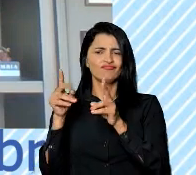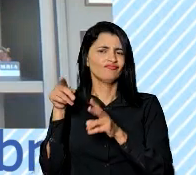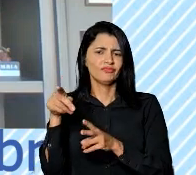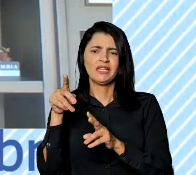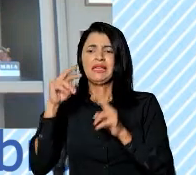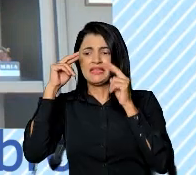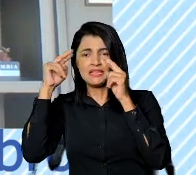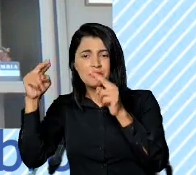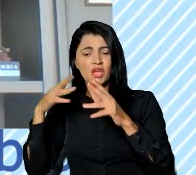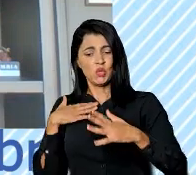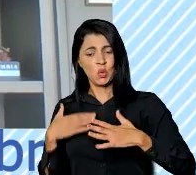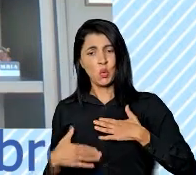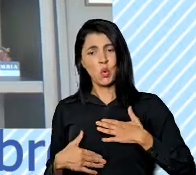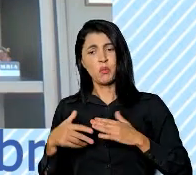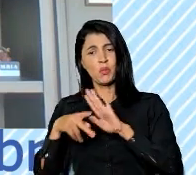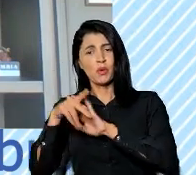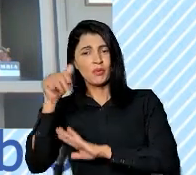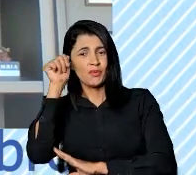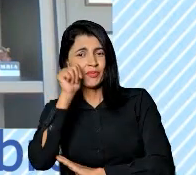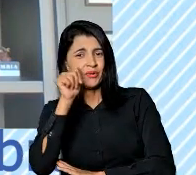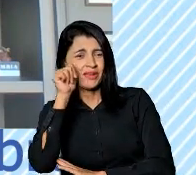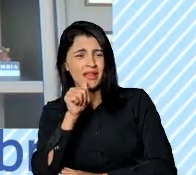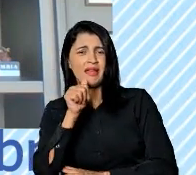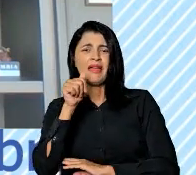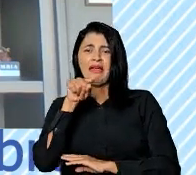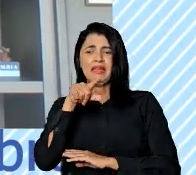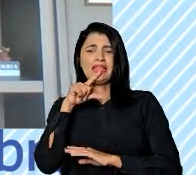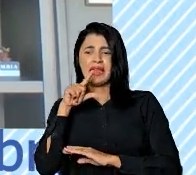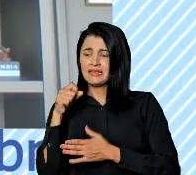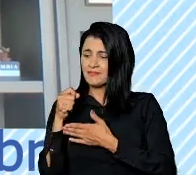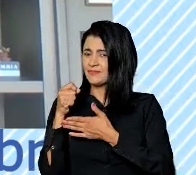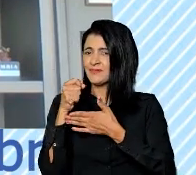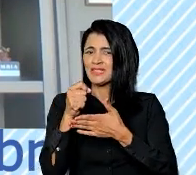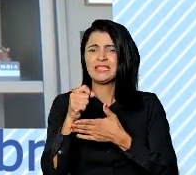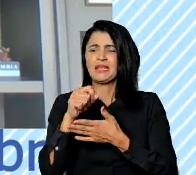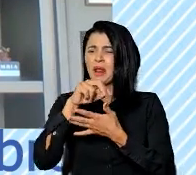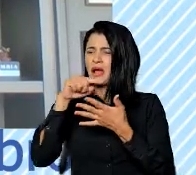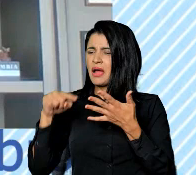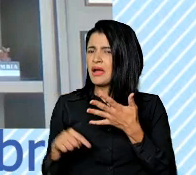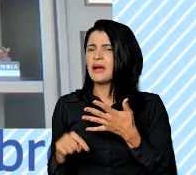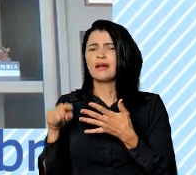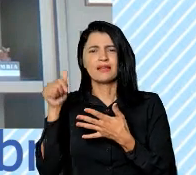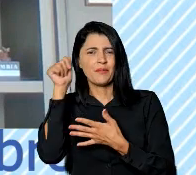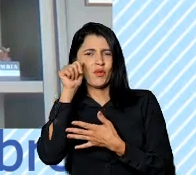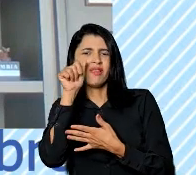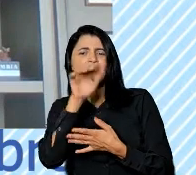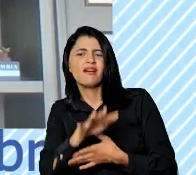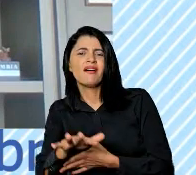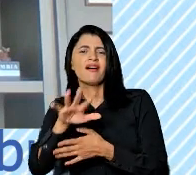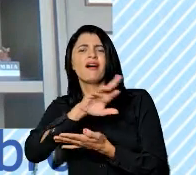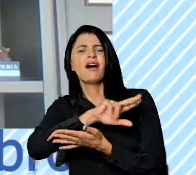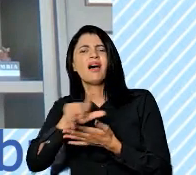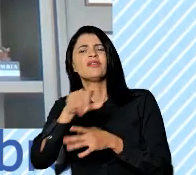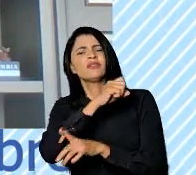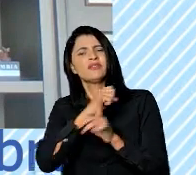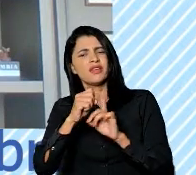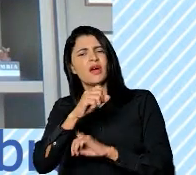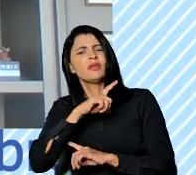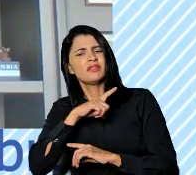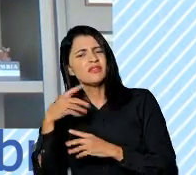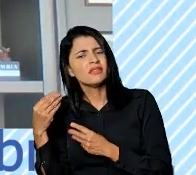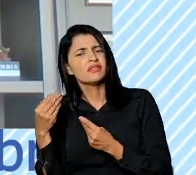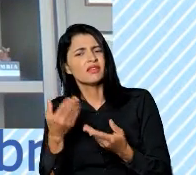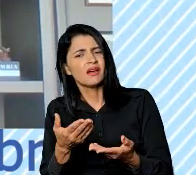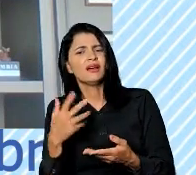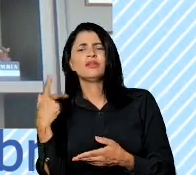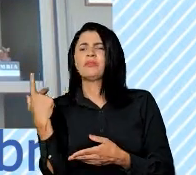corpo da mulher e toda a vasta contribuição que as mulheres, nos mais diversos setores sociais, têm proporcionado